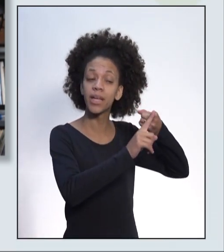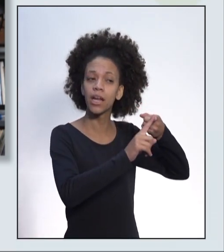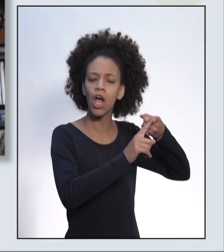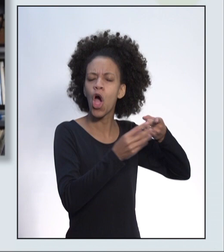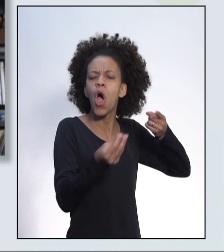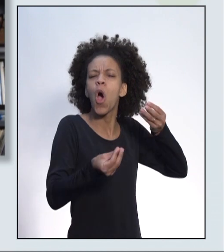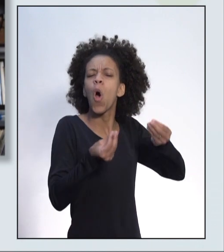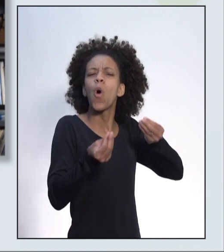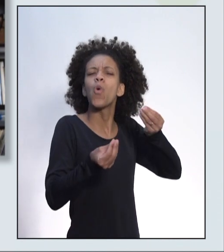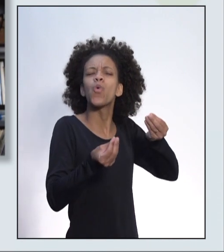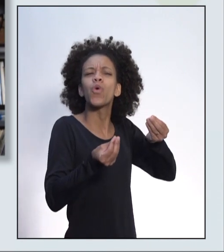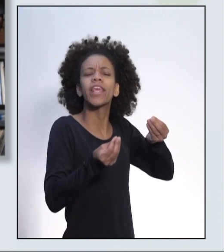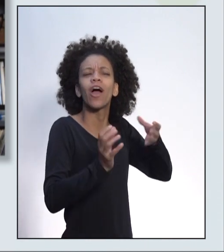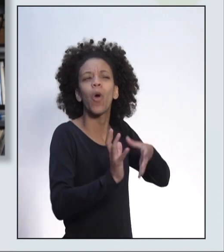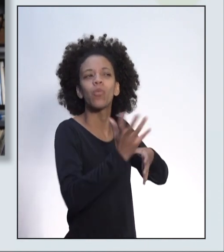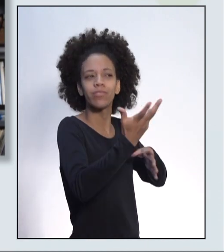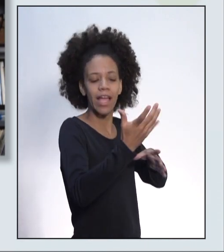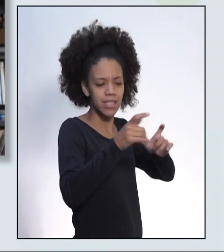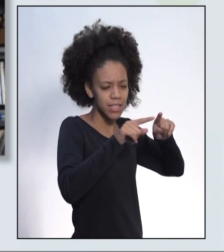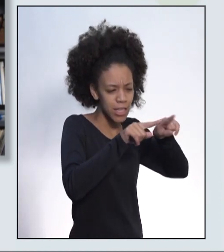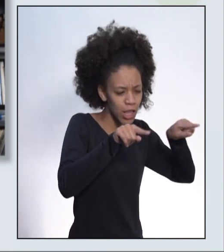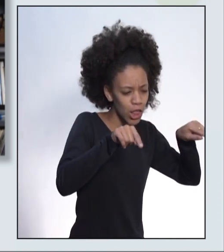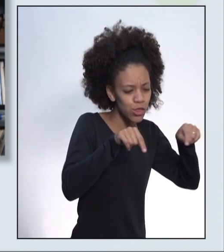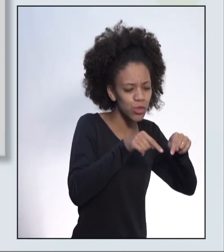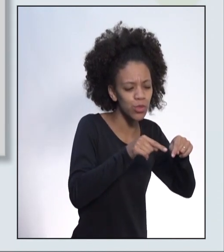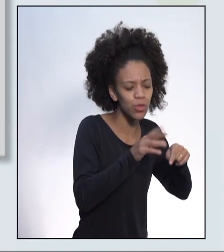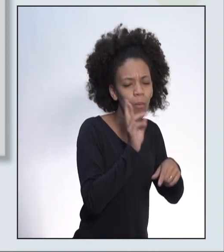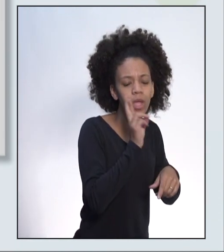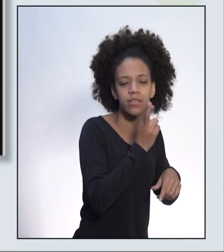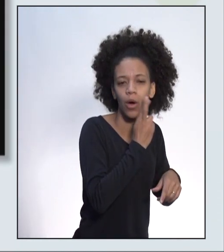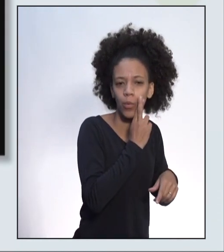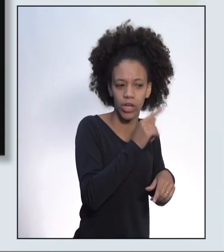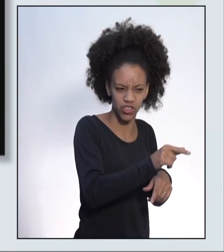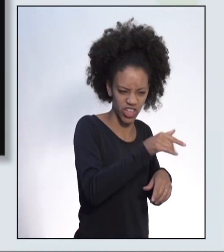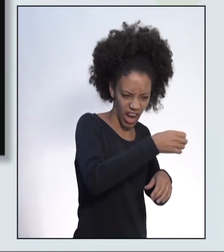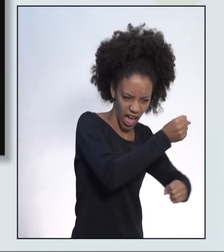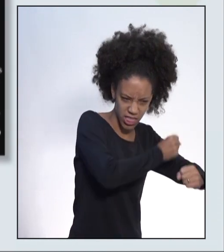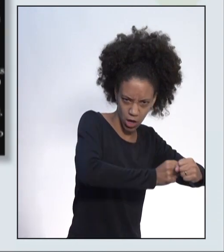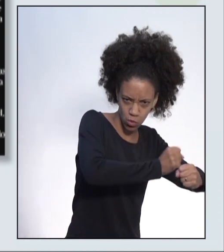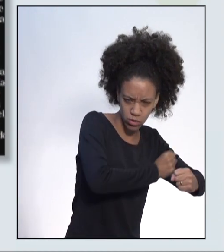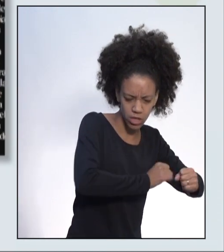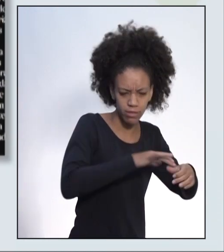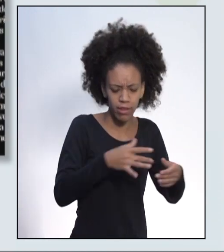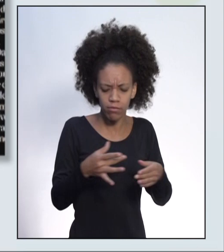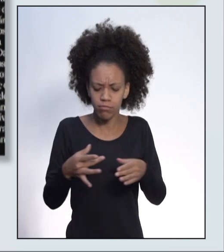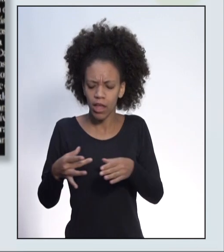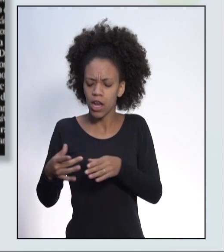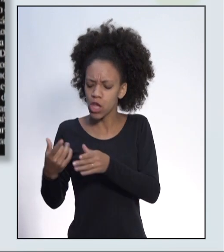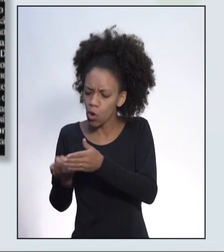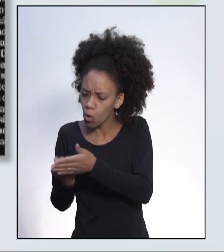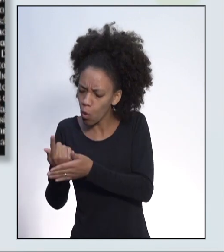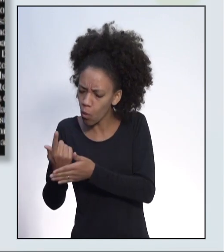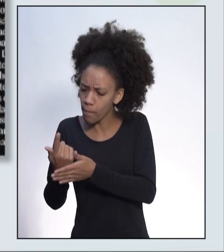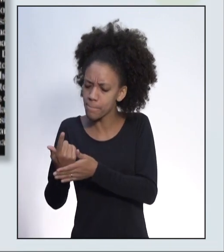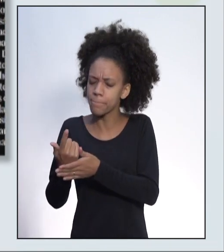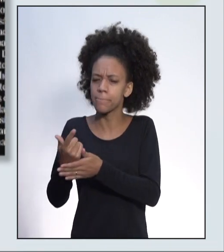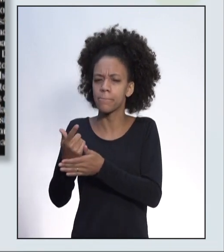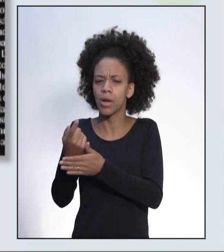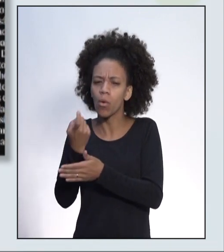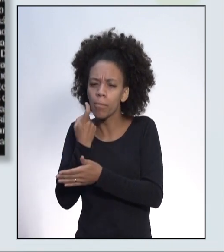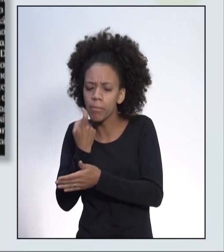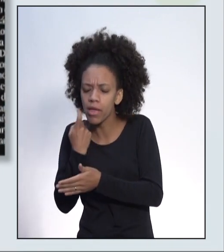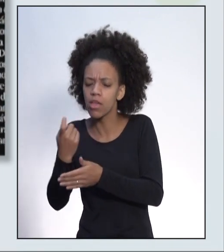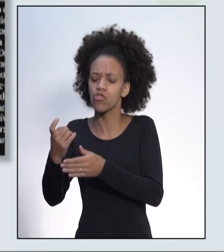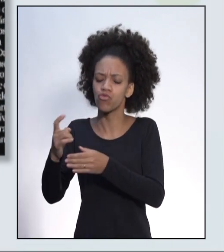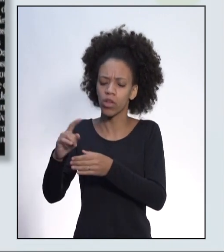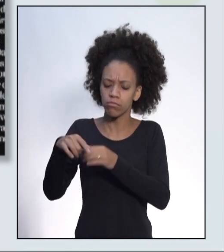de um restaurante. Desde a hora que eles começam a comprar, receber os peixes, comprar os produtos de madrugada ainda, até a hora que o